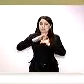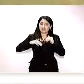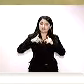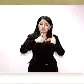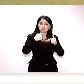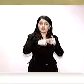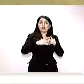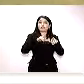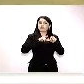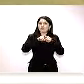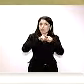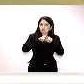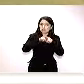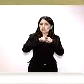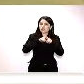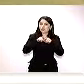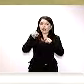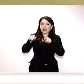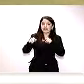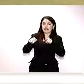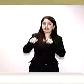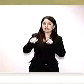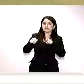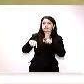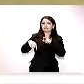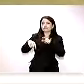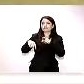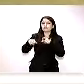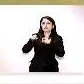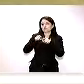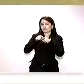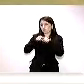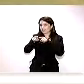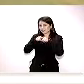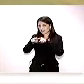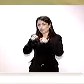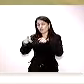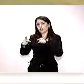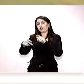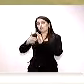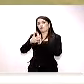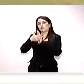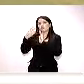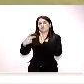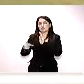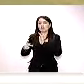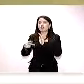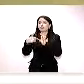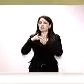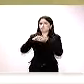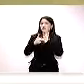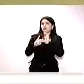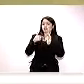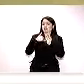procedimento licitatório foi desclassificada por incompatibilidade técnica da sua proposta a licitação declarado fracassada